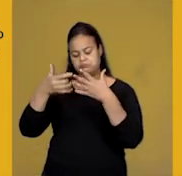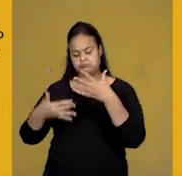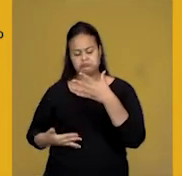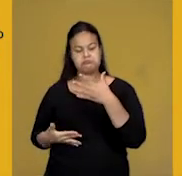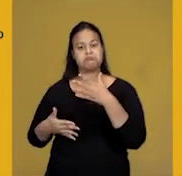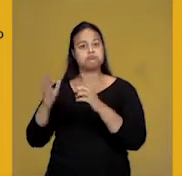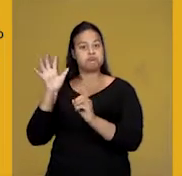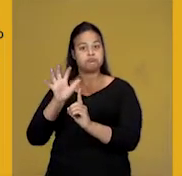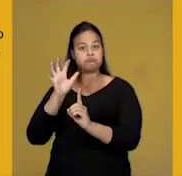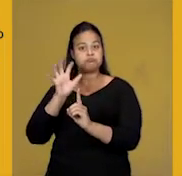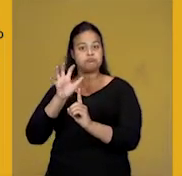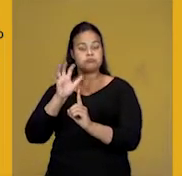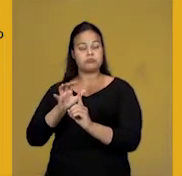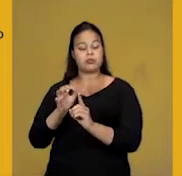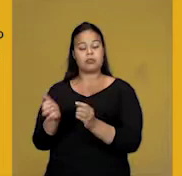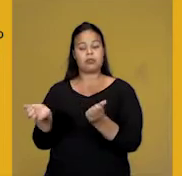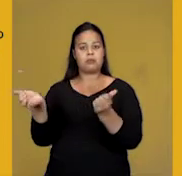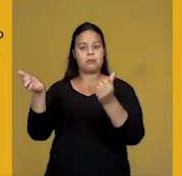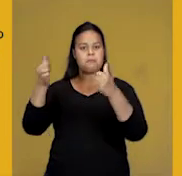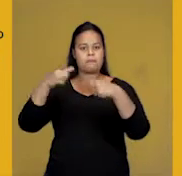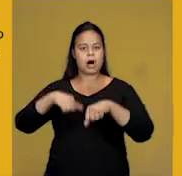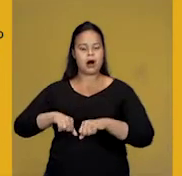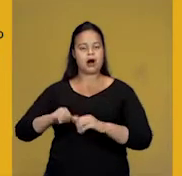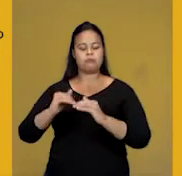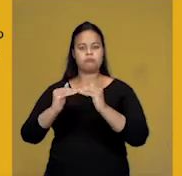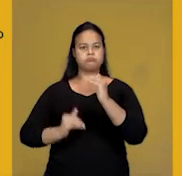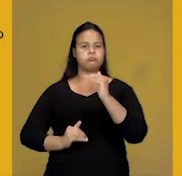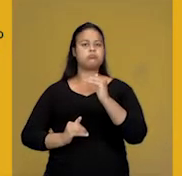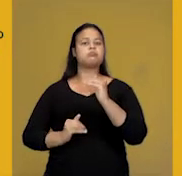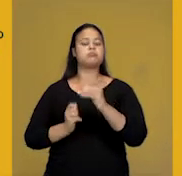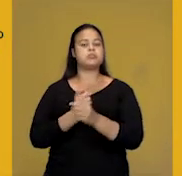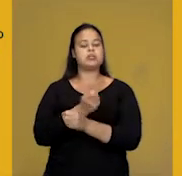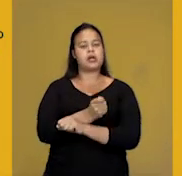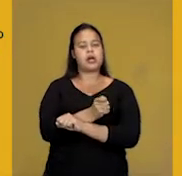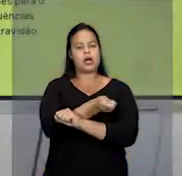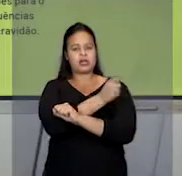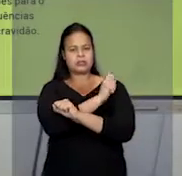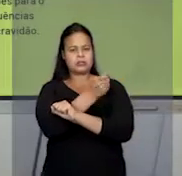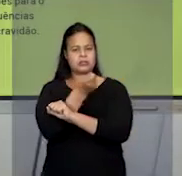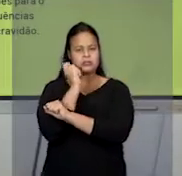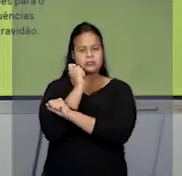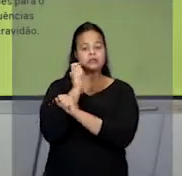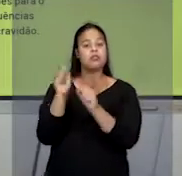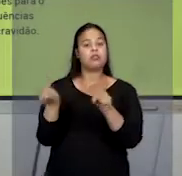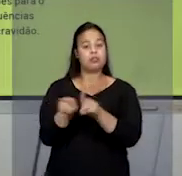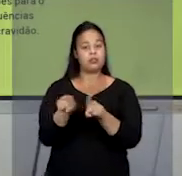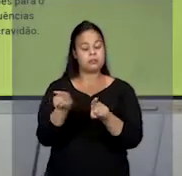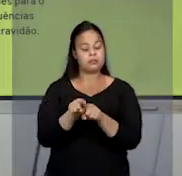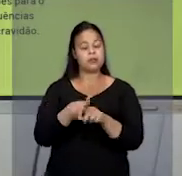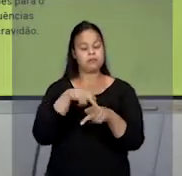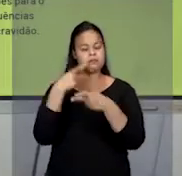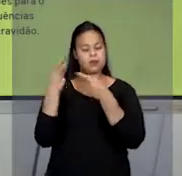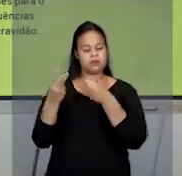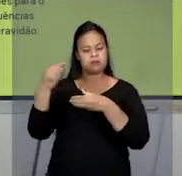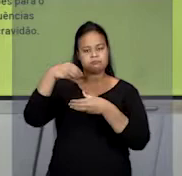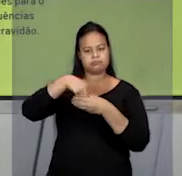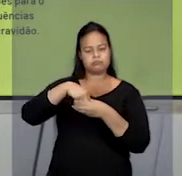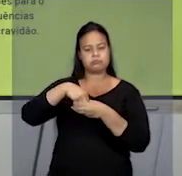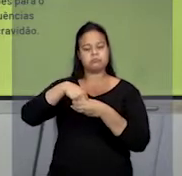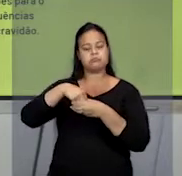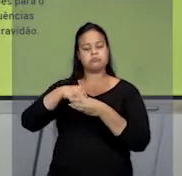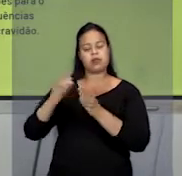influências para o término da monarquia e da escravidão. No nosso caso aqui, a gente vai falar mais sobre as questões internas do